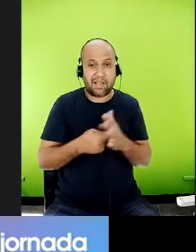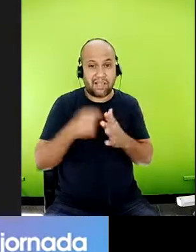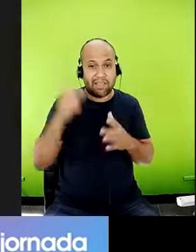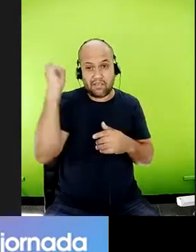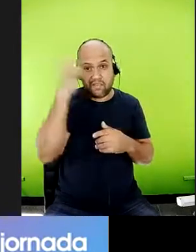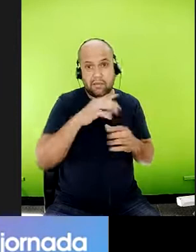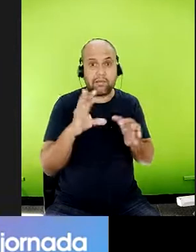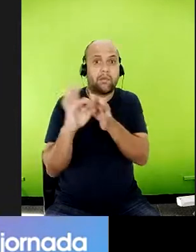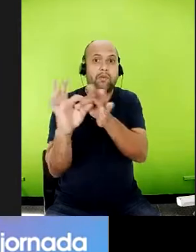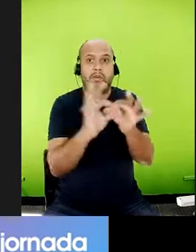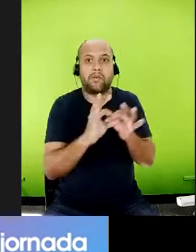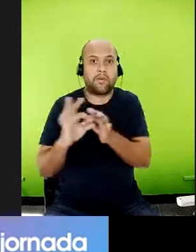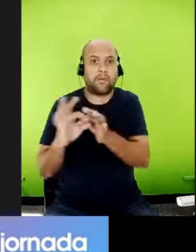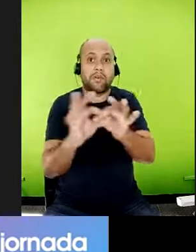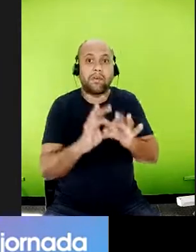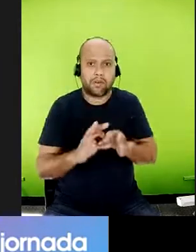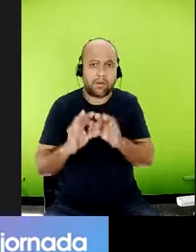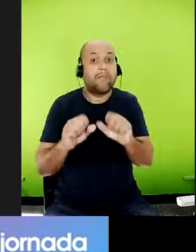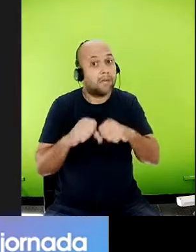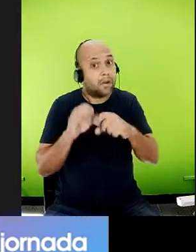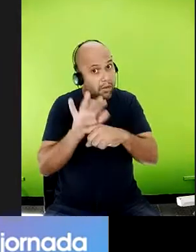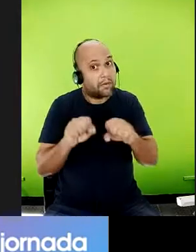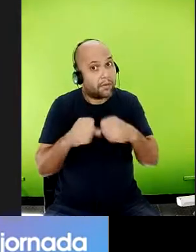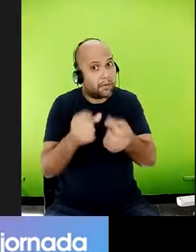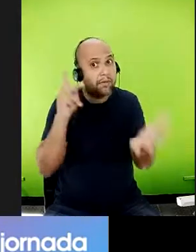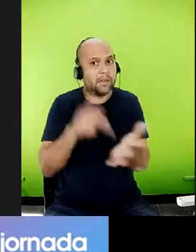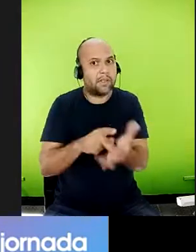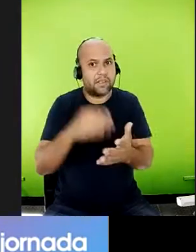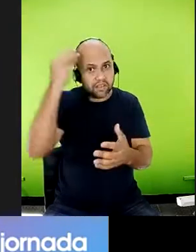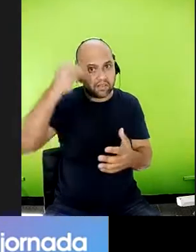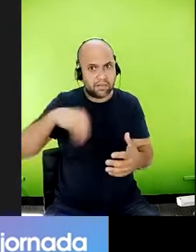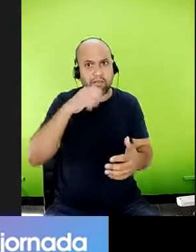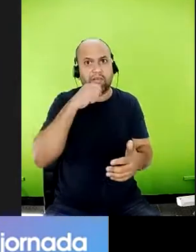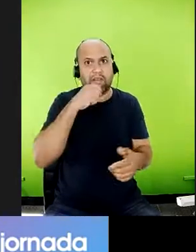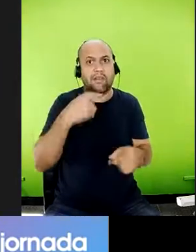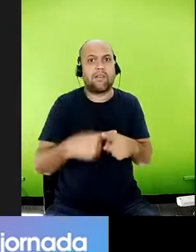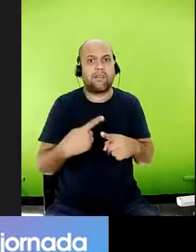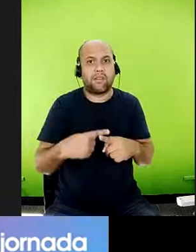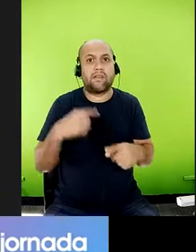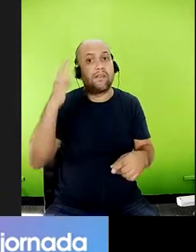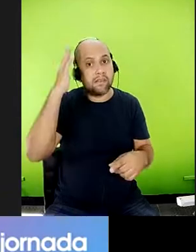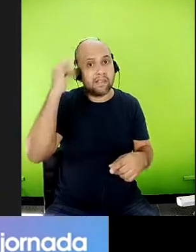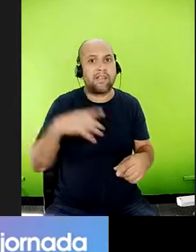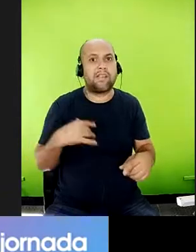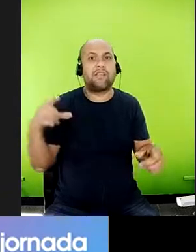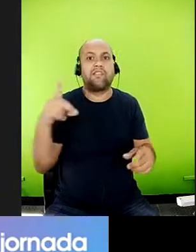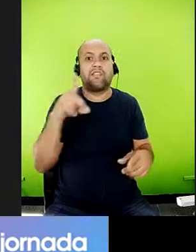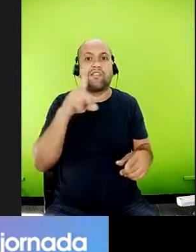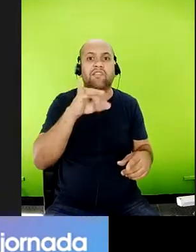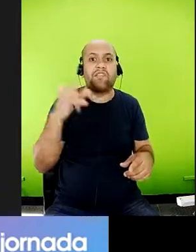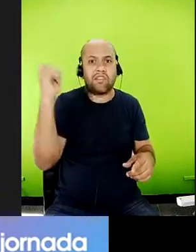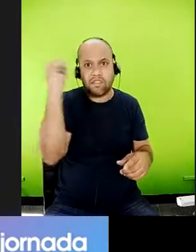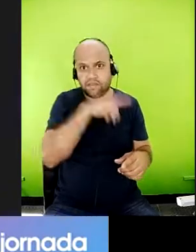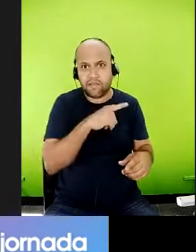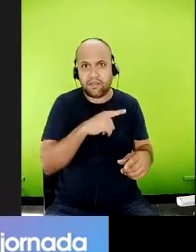juntar a união faz a força de verdade não desista tem dias que é difícil tem dias que você olha o fala não